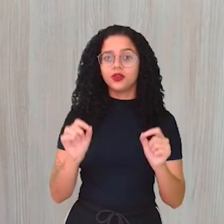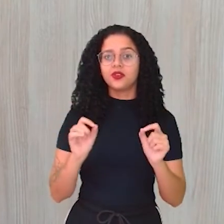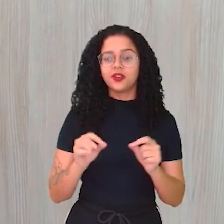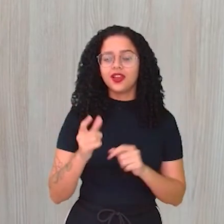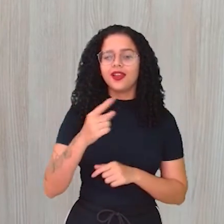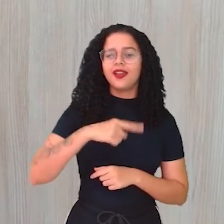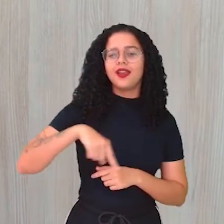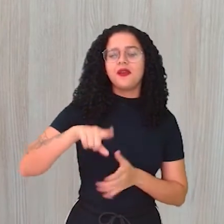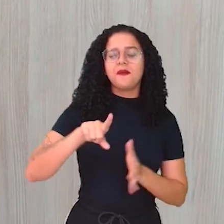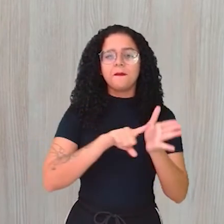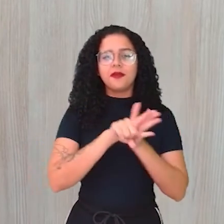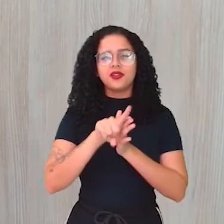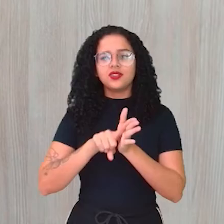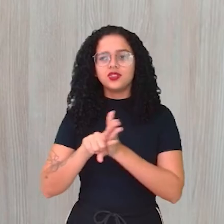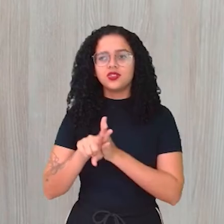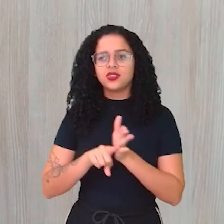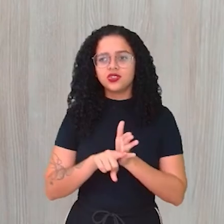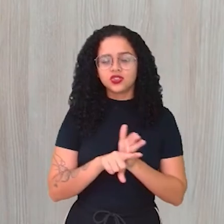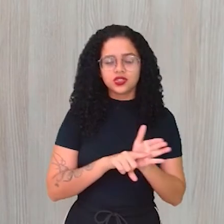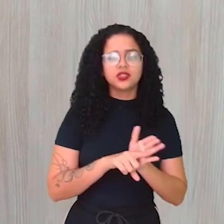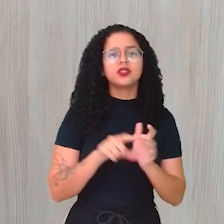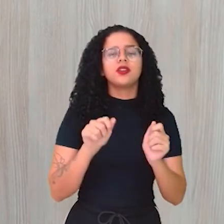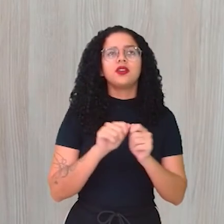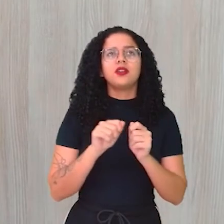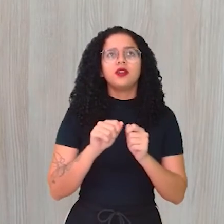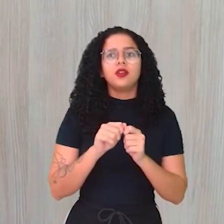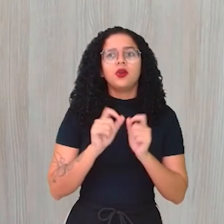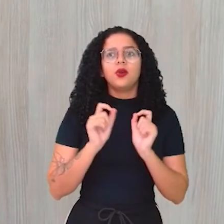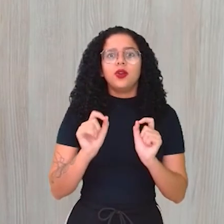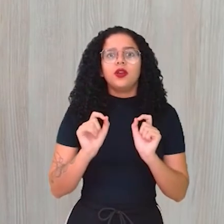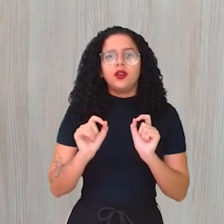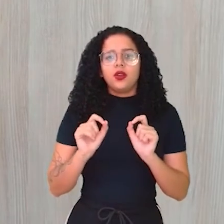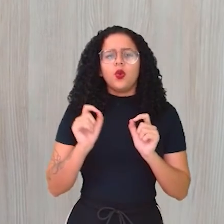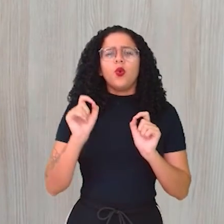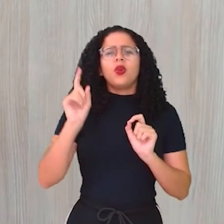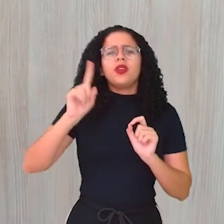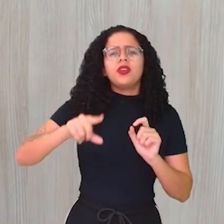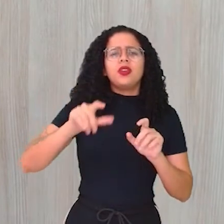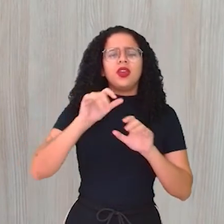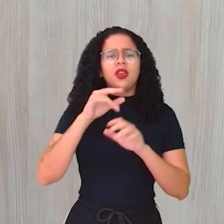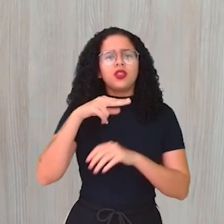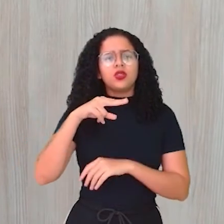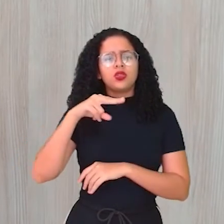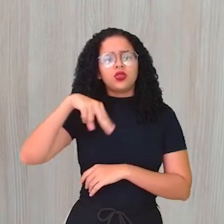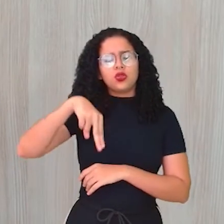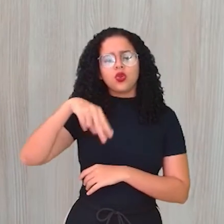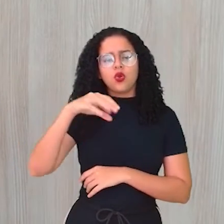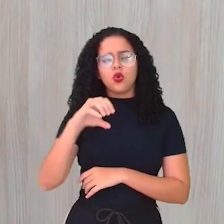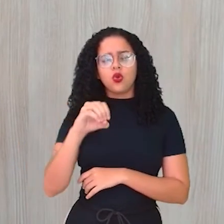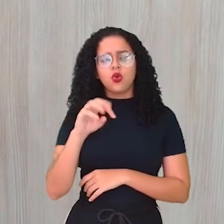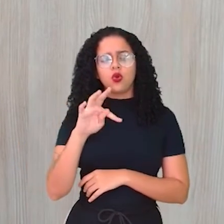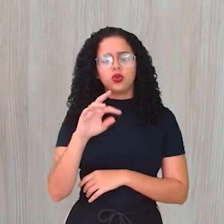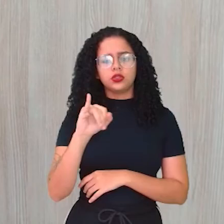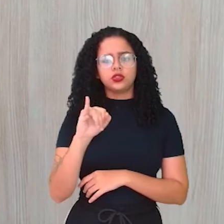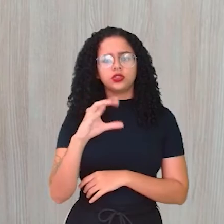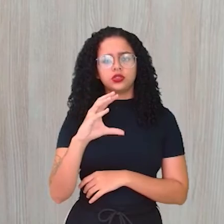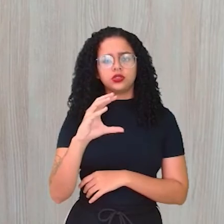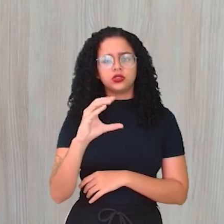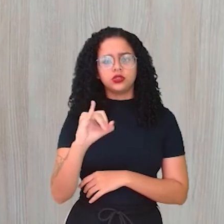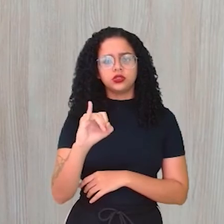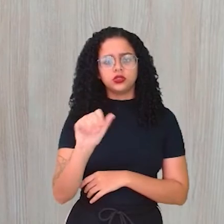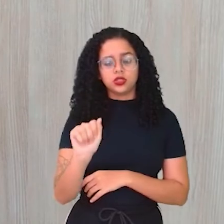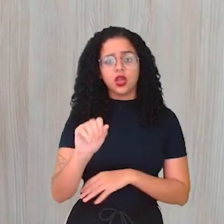eles pesquisem, façam aquela googlada de o que é notícia, como se faz uma notícia, quais são